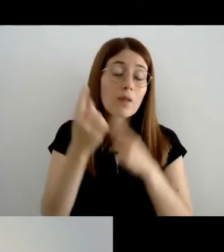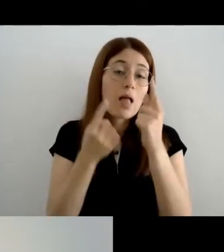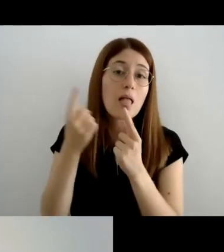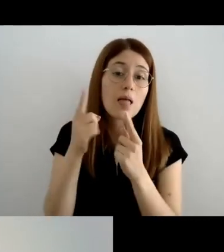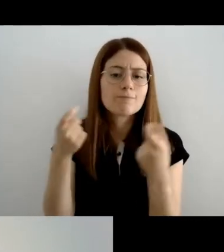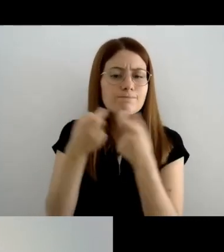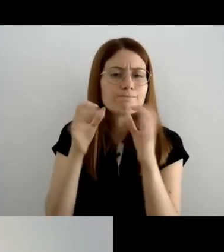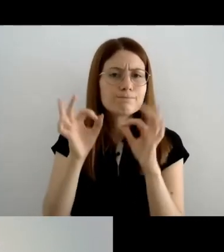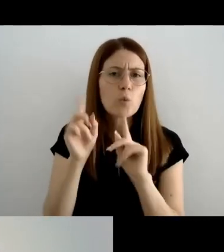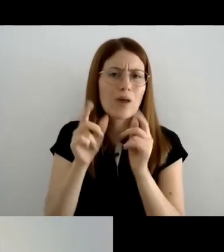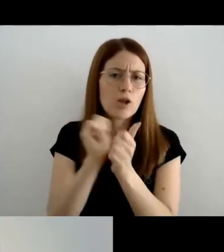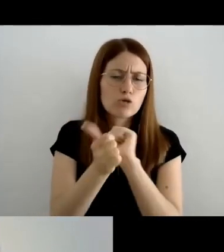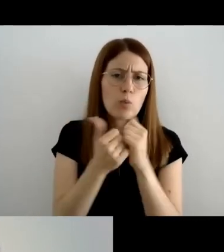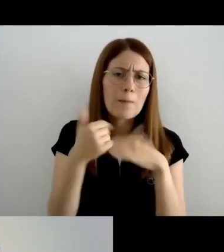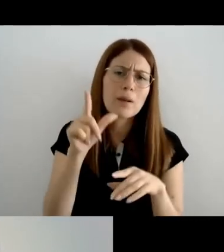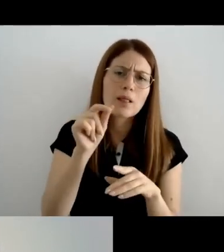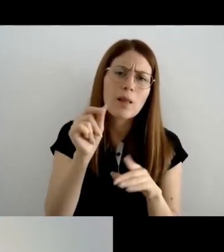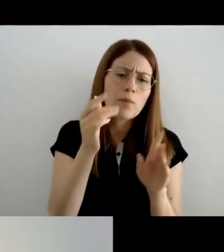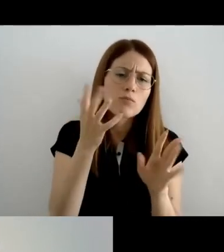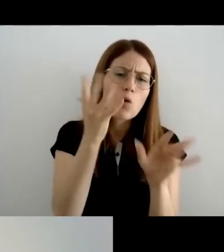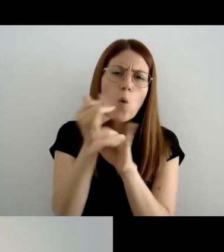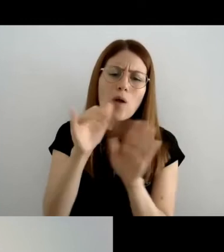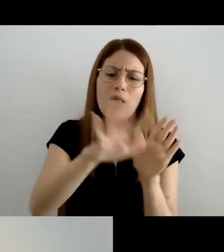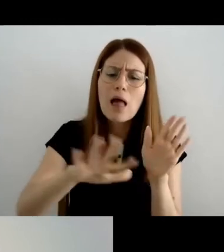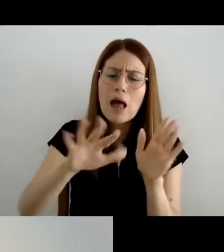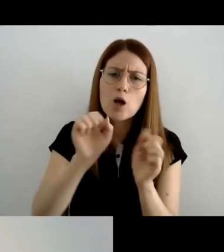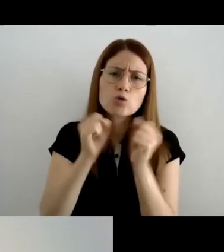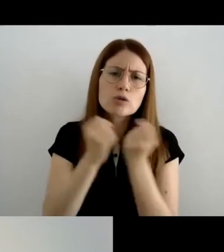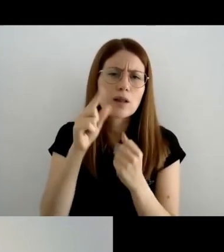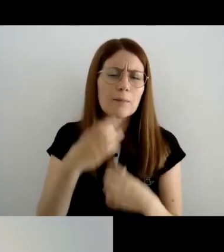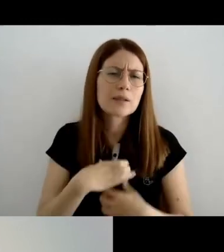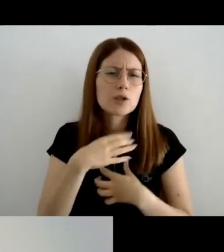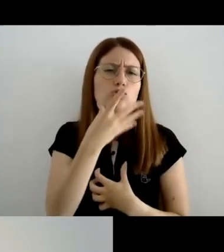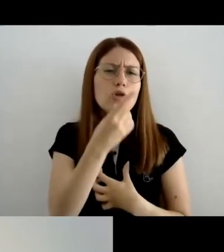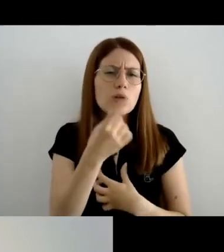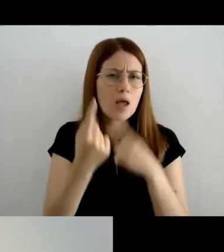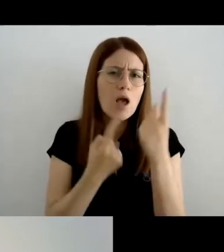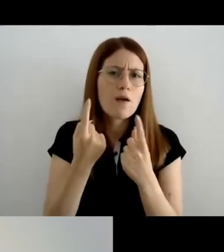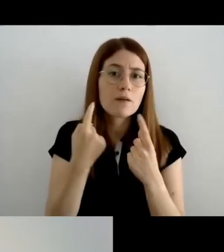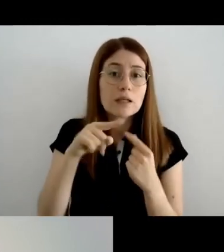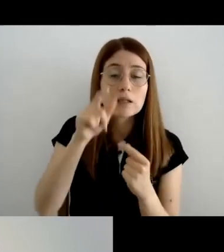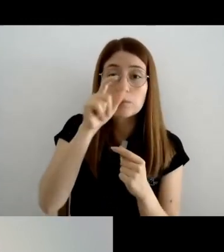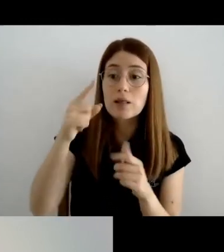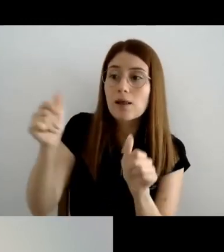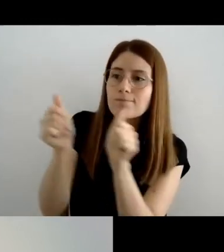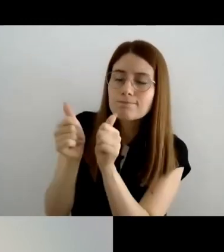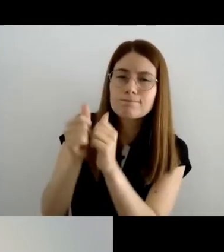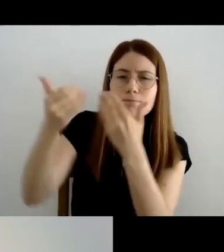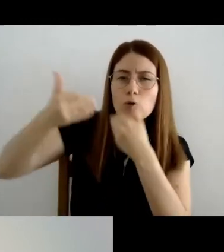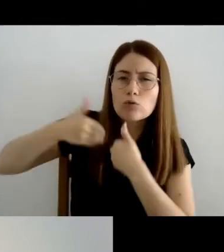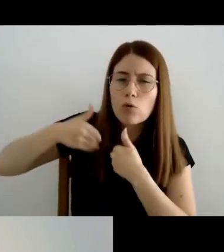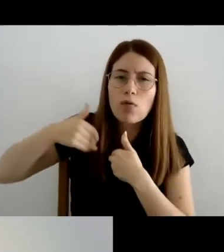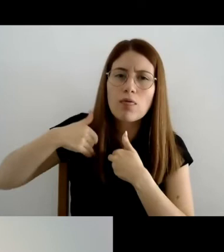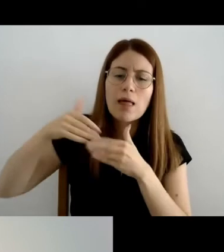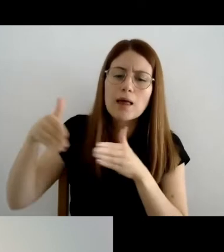o desporto, mas também nas outras áreas da sociedade nós muitas vezes sentimos sozinhos, e ter alguém que nos ajude a encontrar